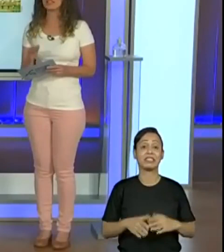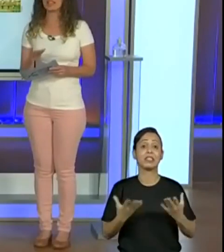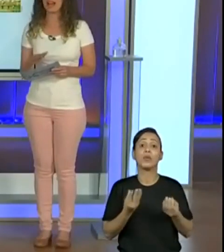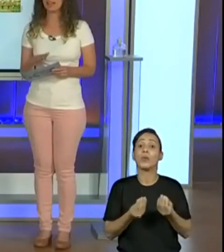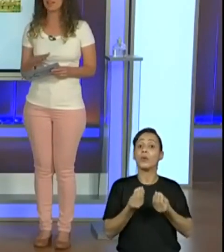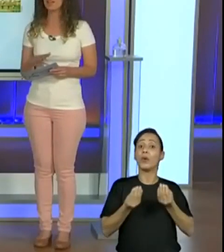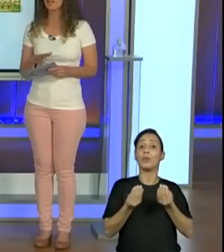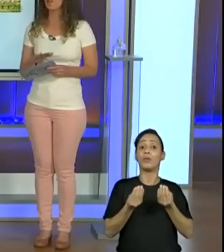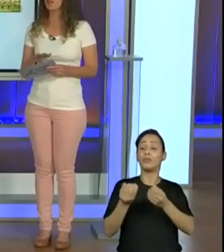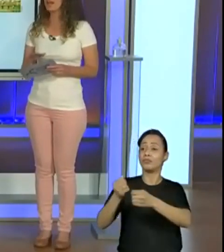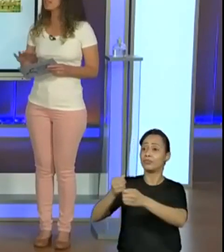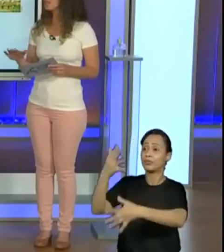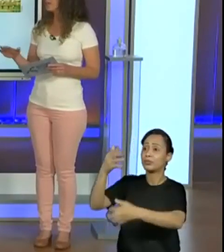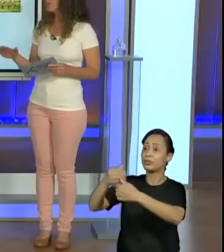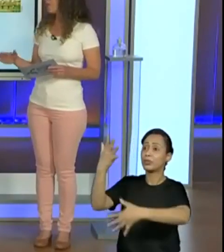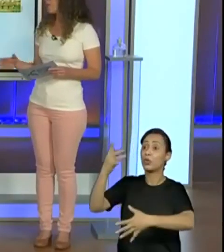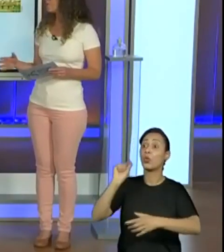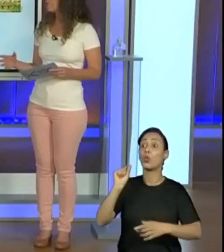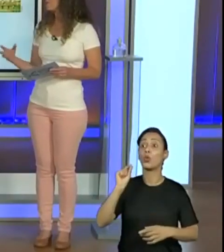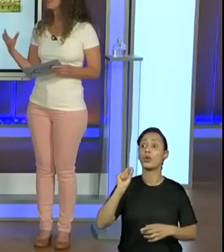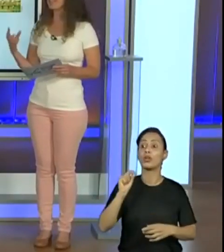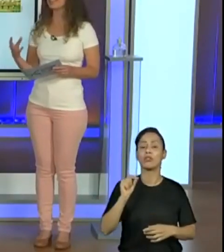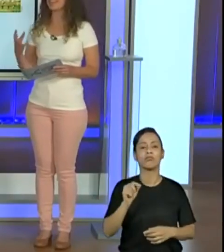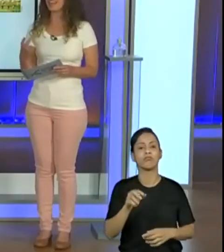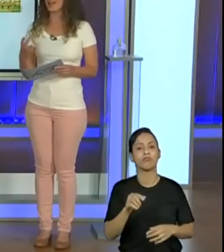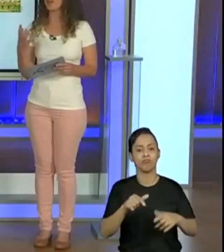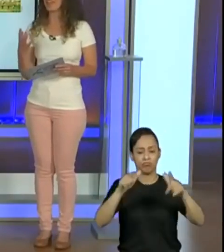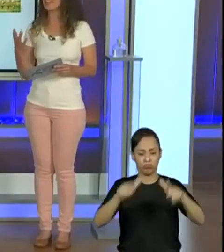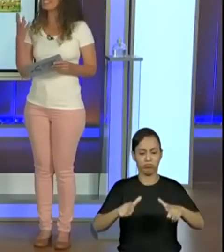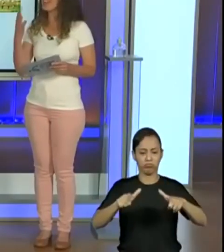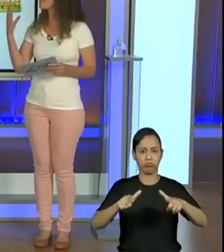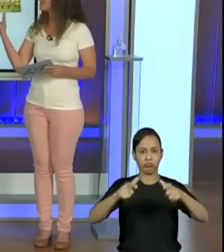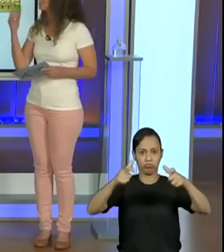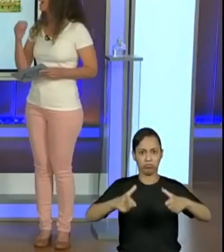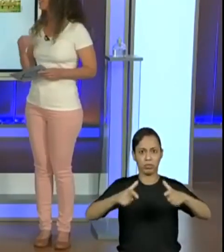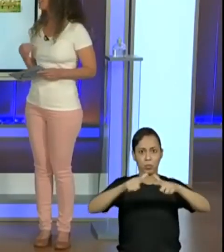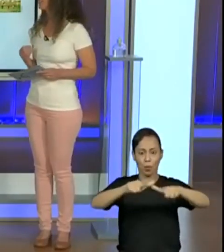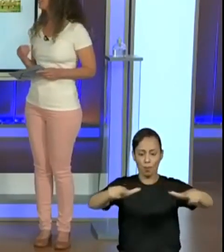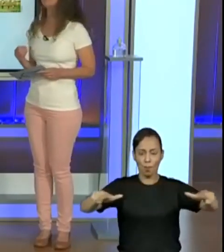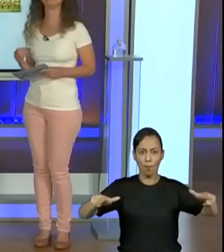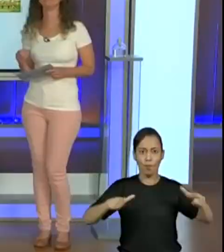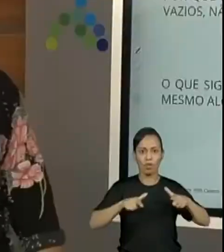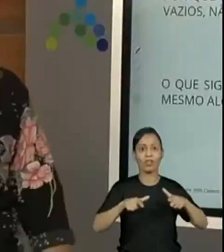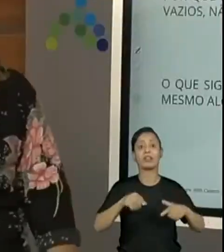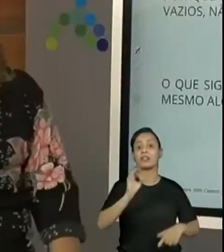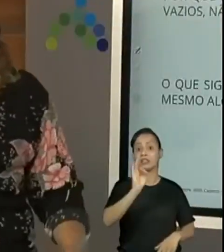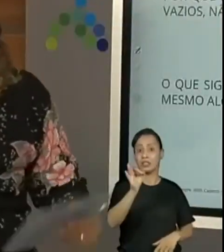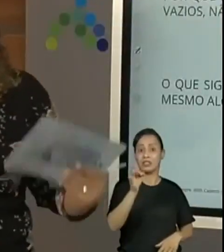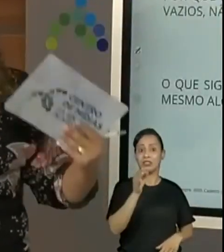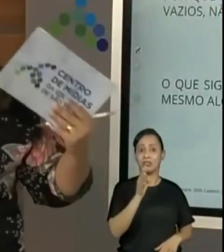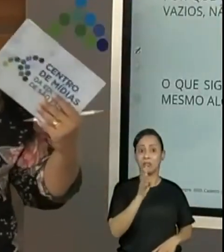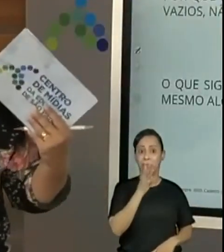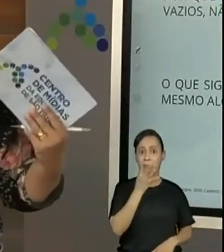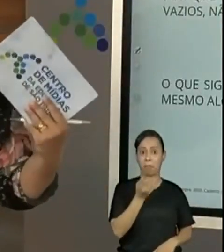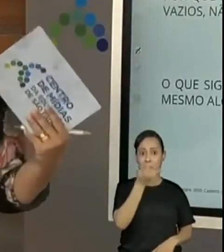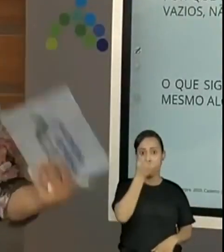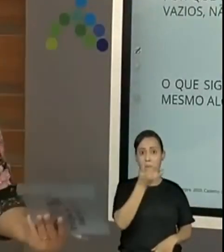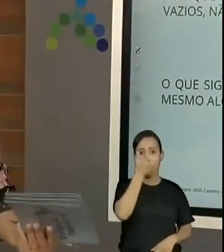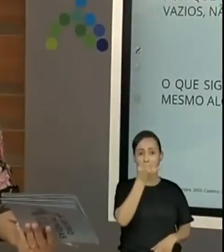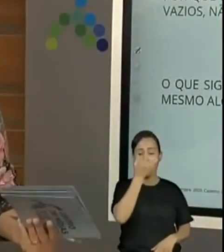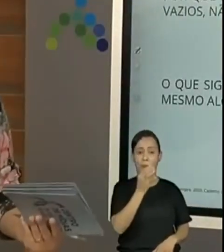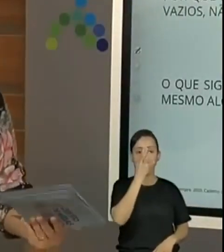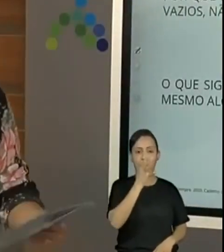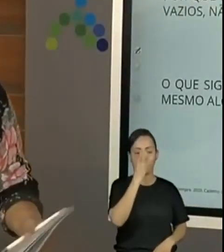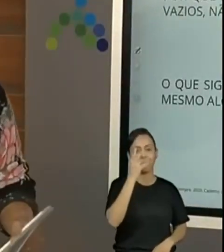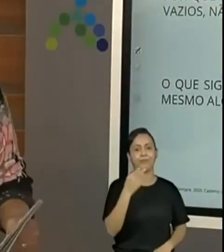para evitar lugares perigosos, porque tem alguém que está vendado. Então, se tem uma criança com os